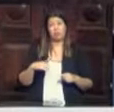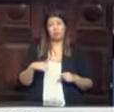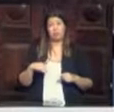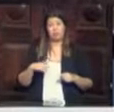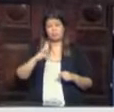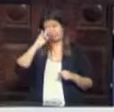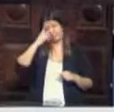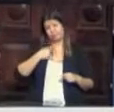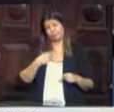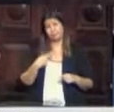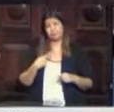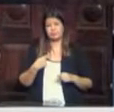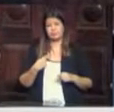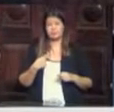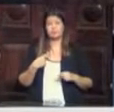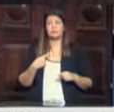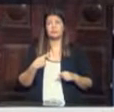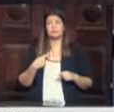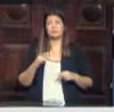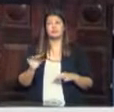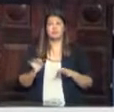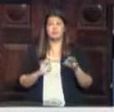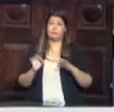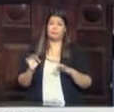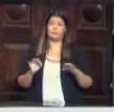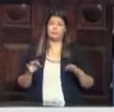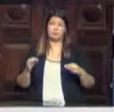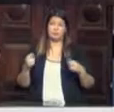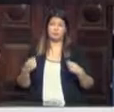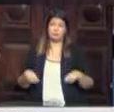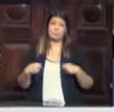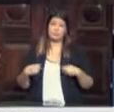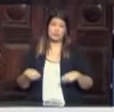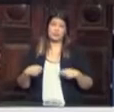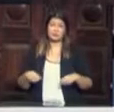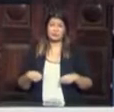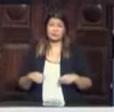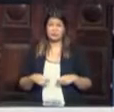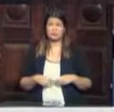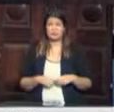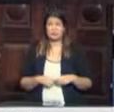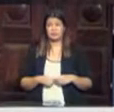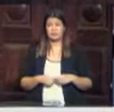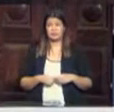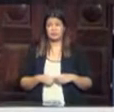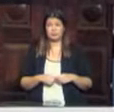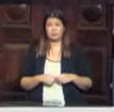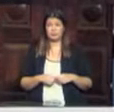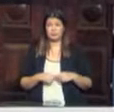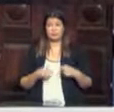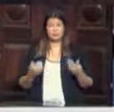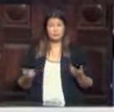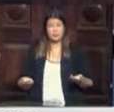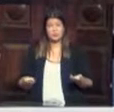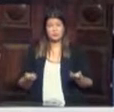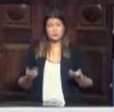estas obras, não tem a autorização, não tem a aprovação, portanto, da